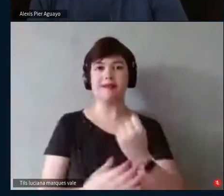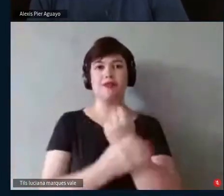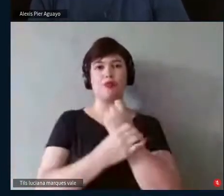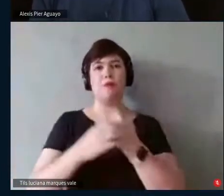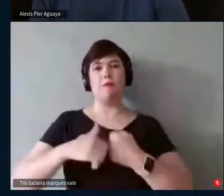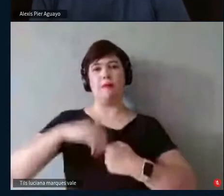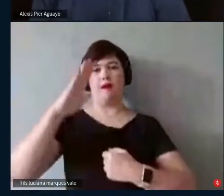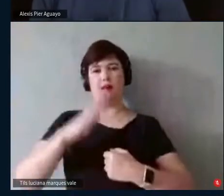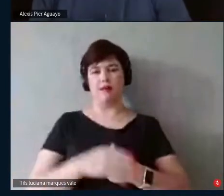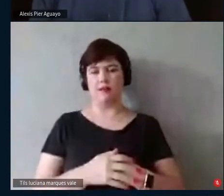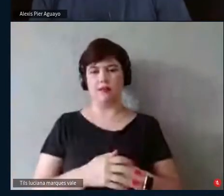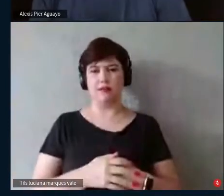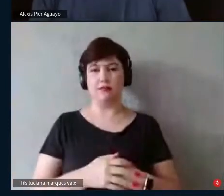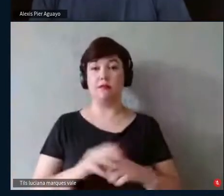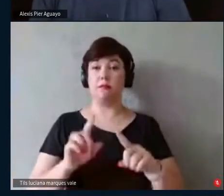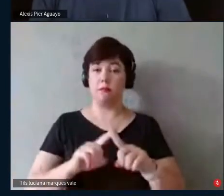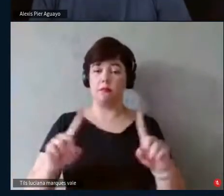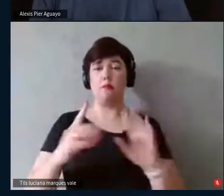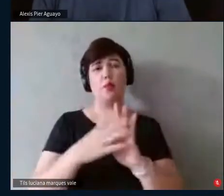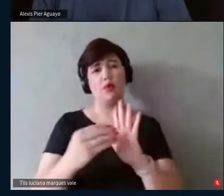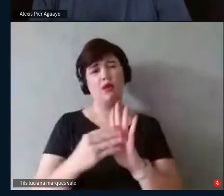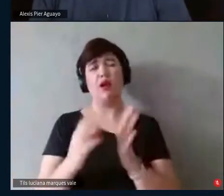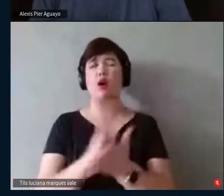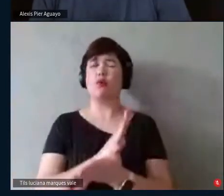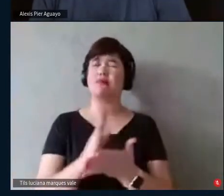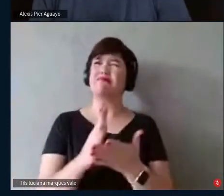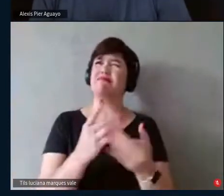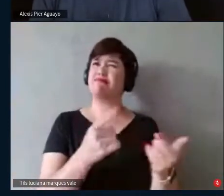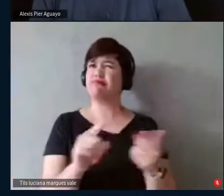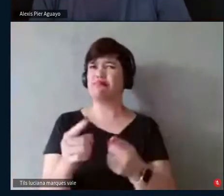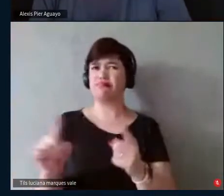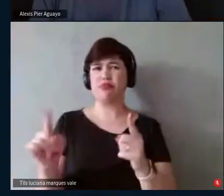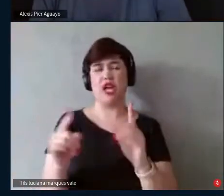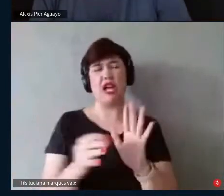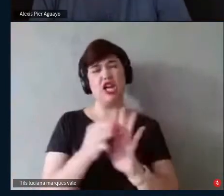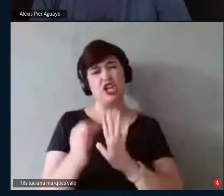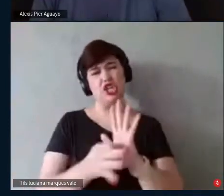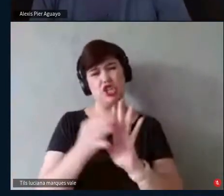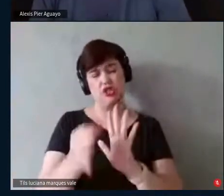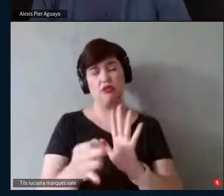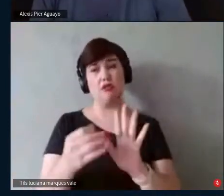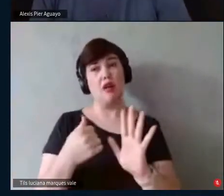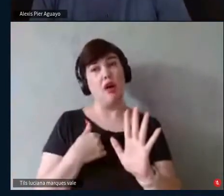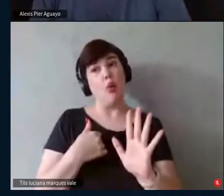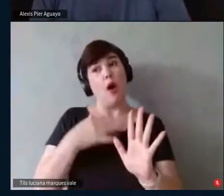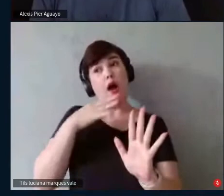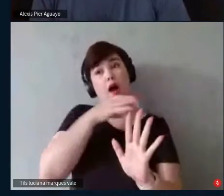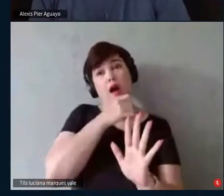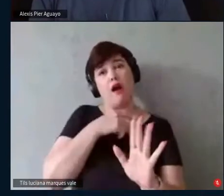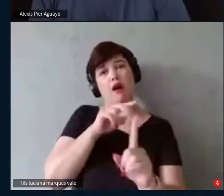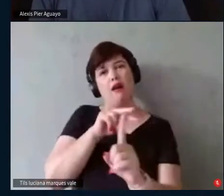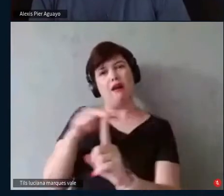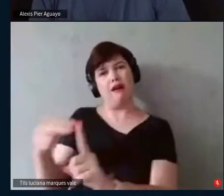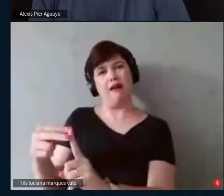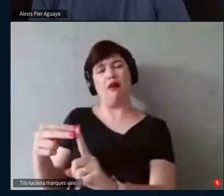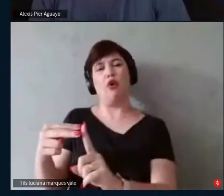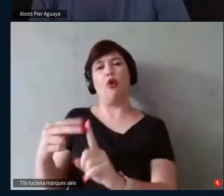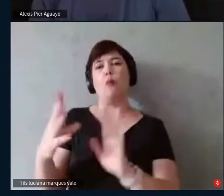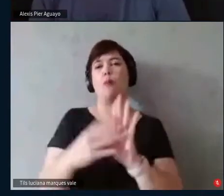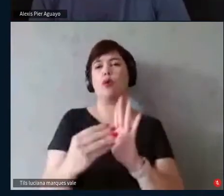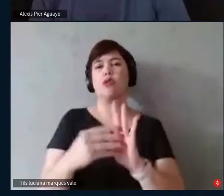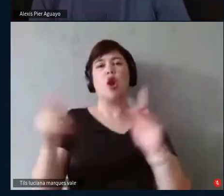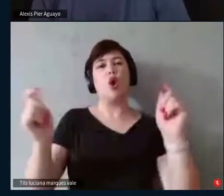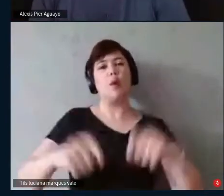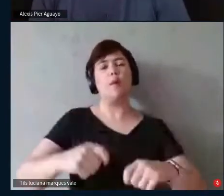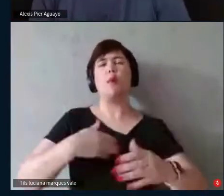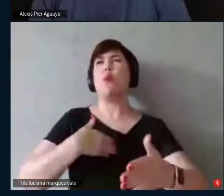E, embora o modelo seja criticado, me parece, na minha perspectiva, que o modelo por competência, seja qual for